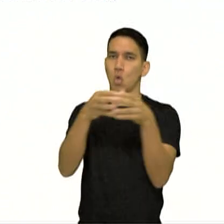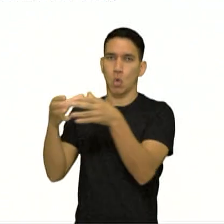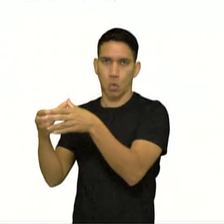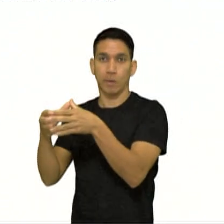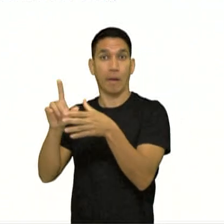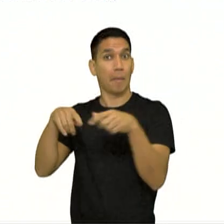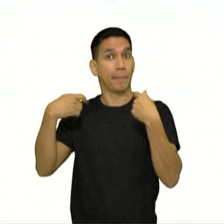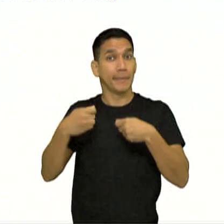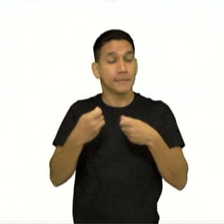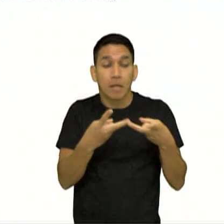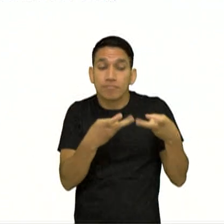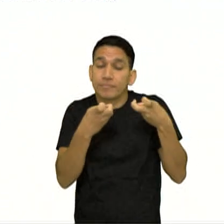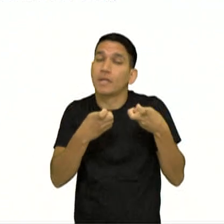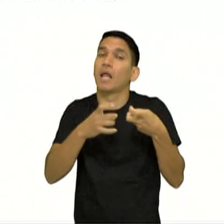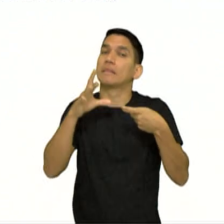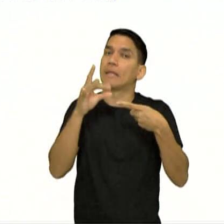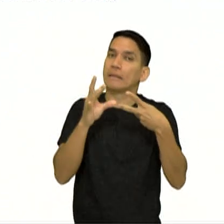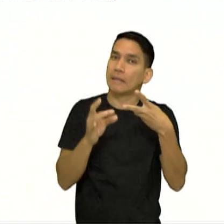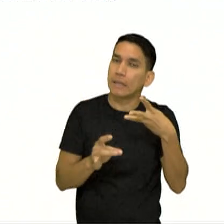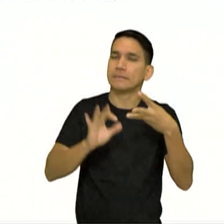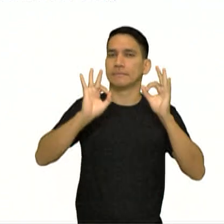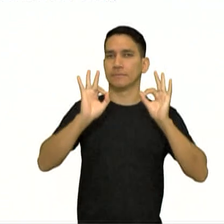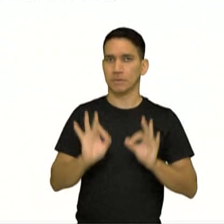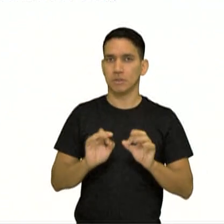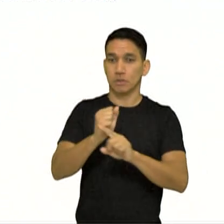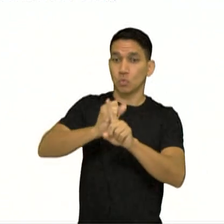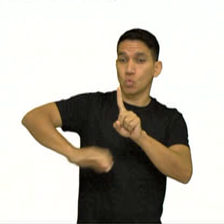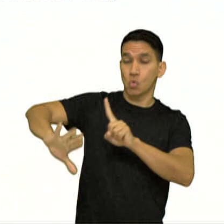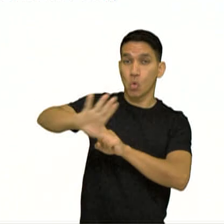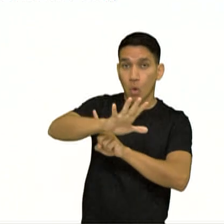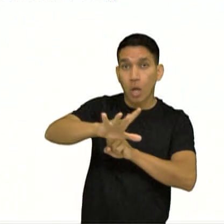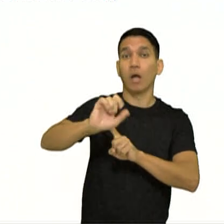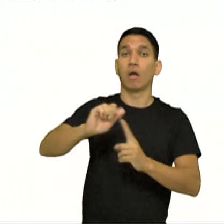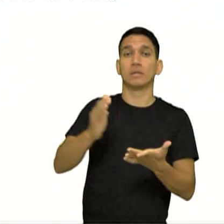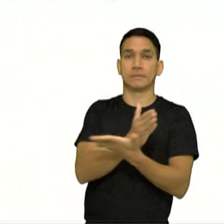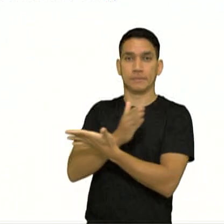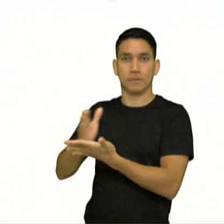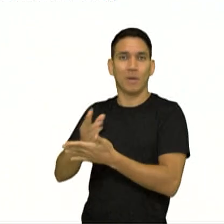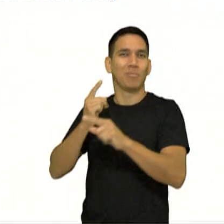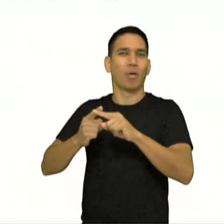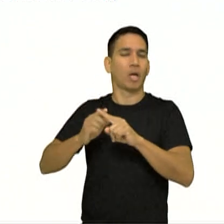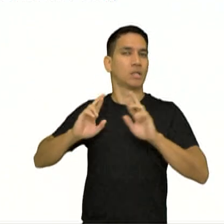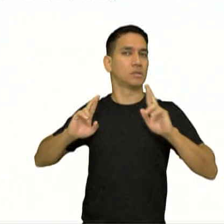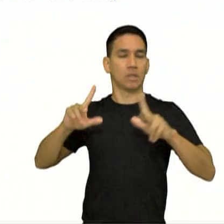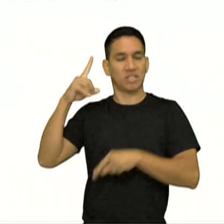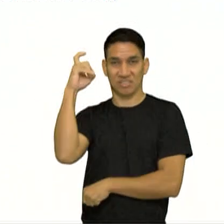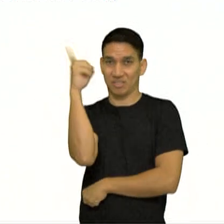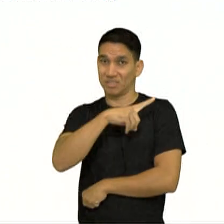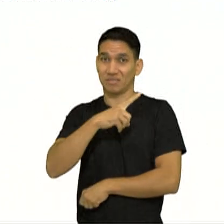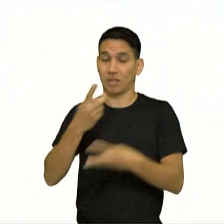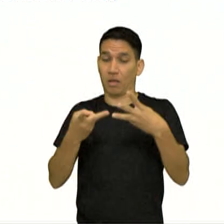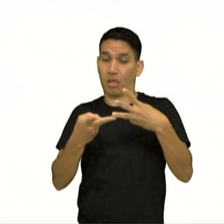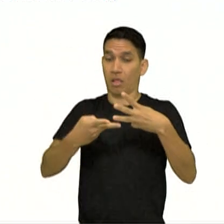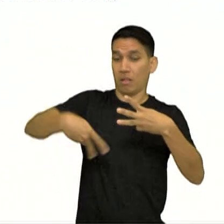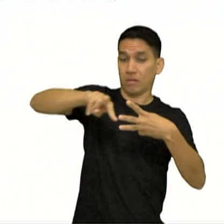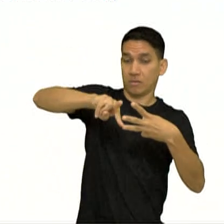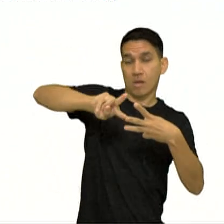ter bem definido esses grupos sociais, porque vai ser muito difícil uma ascensão